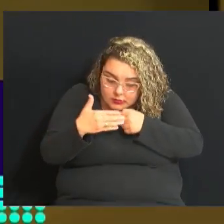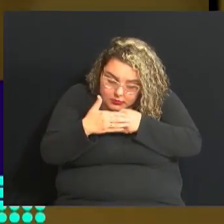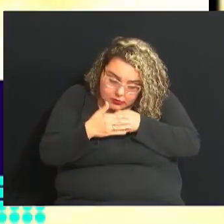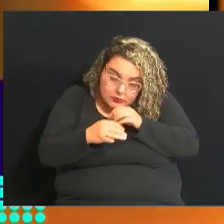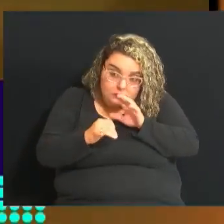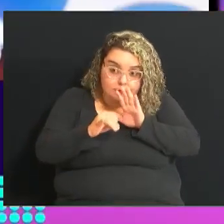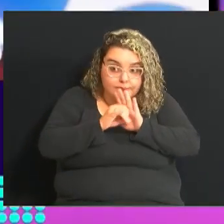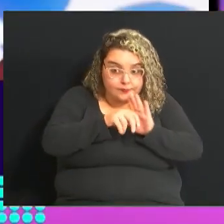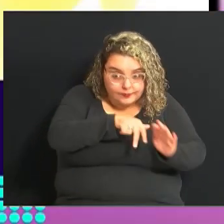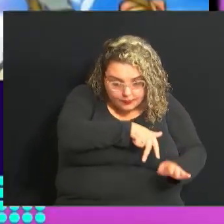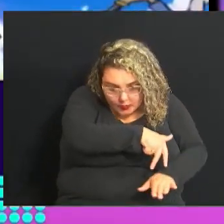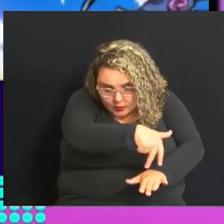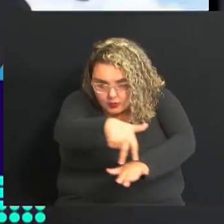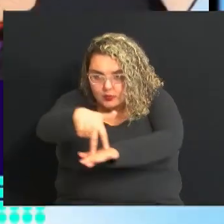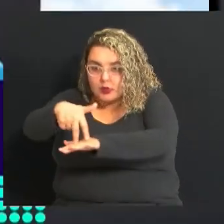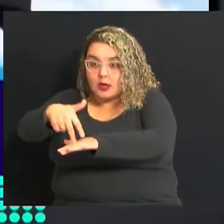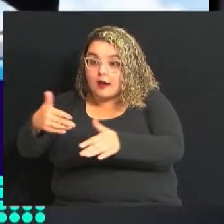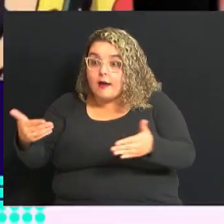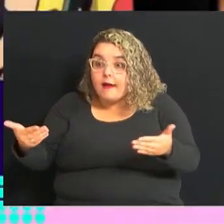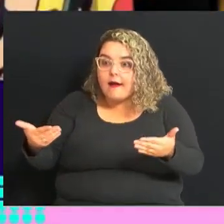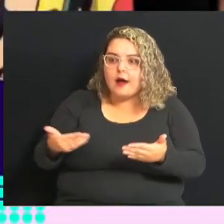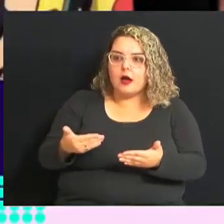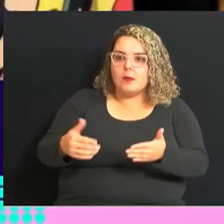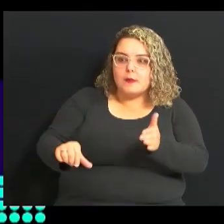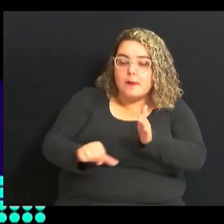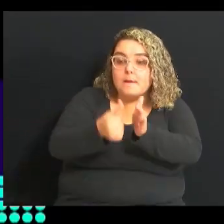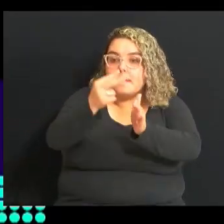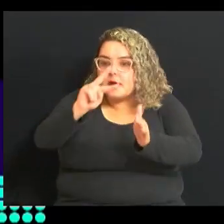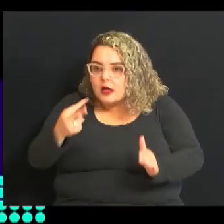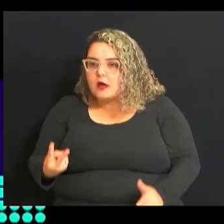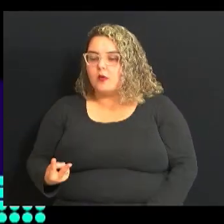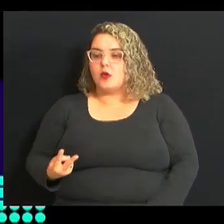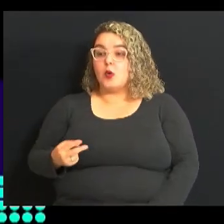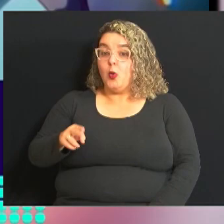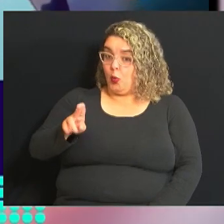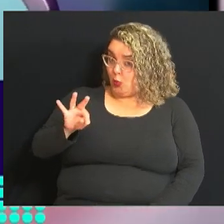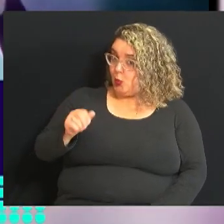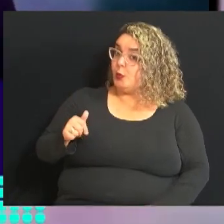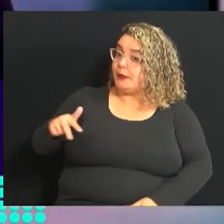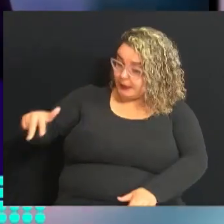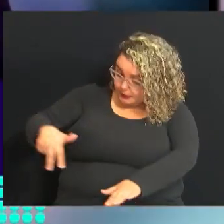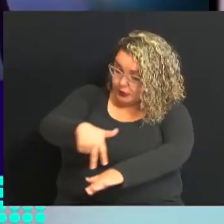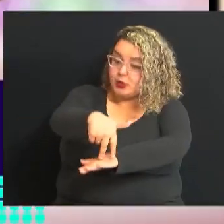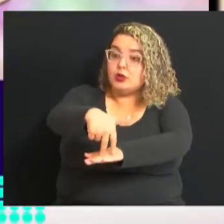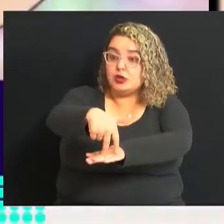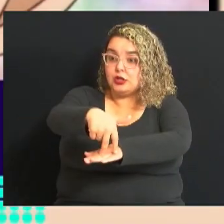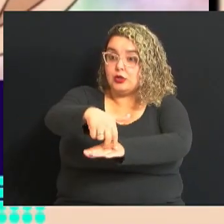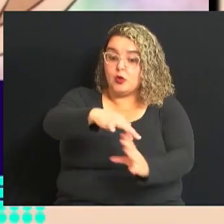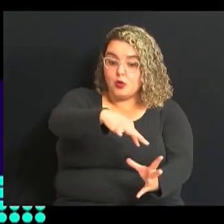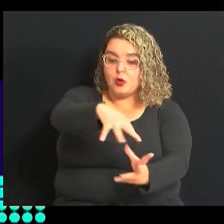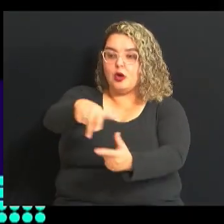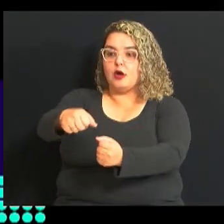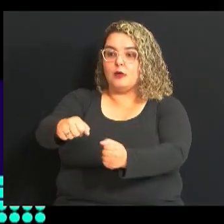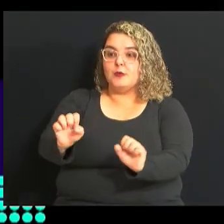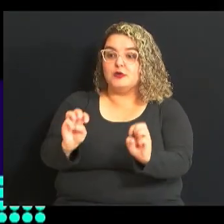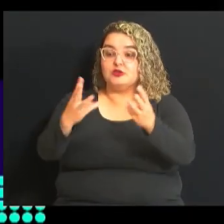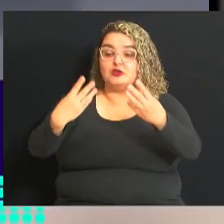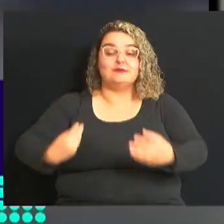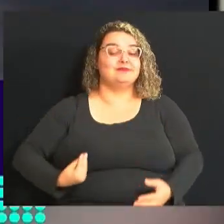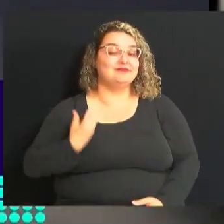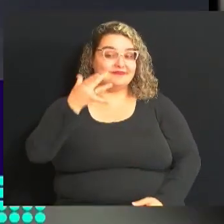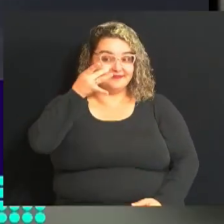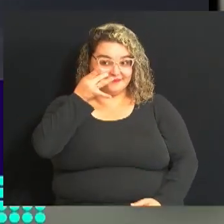se apresentar. Agora, pela primeira vez, Uta se revelará ao mundo em um show ao vivo. Com a